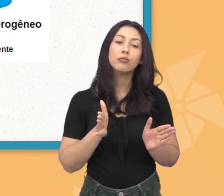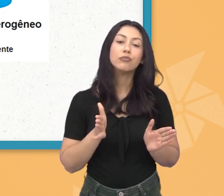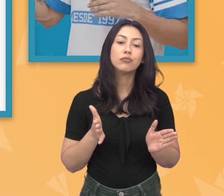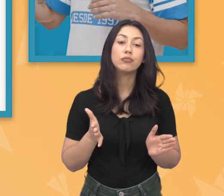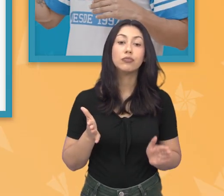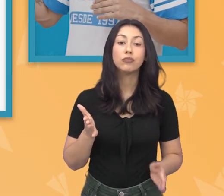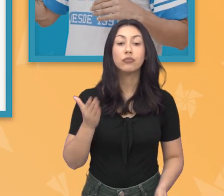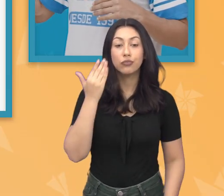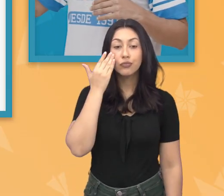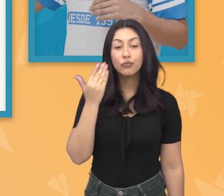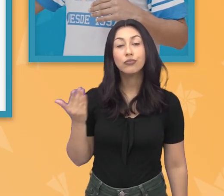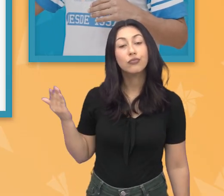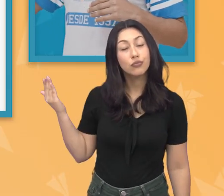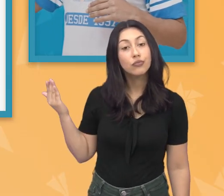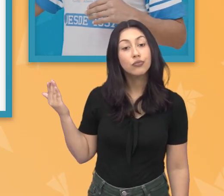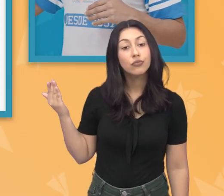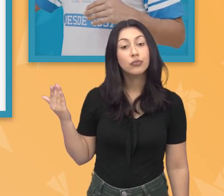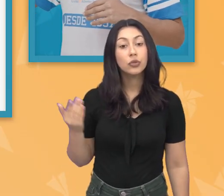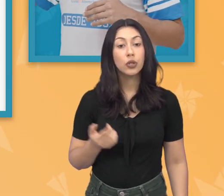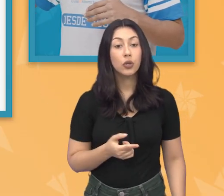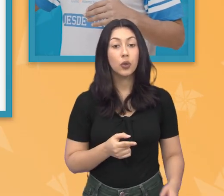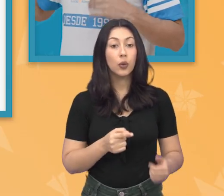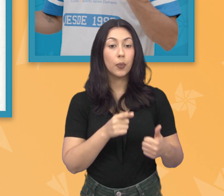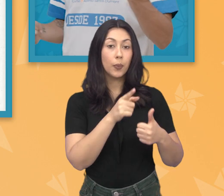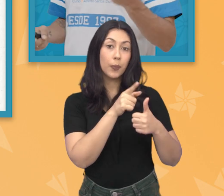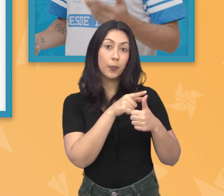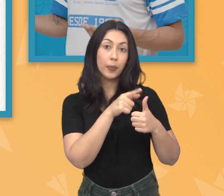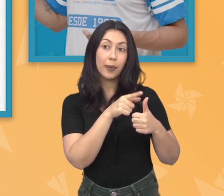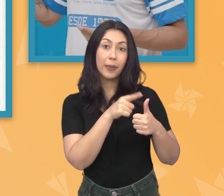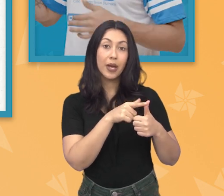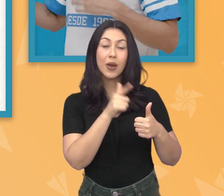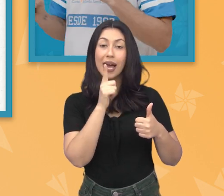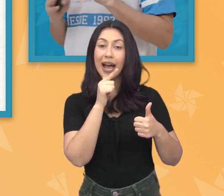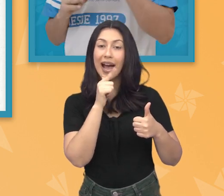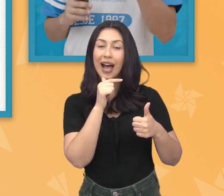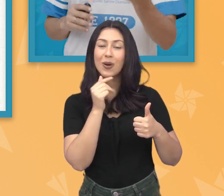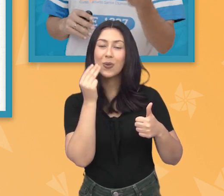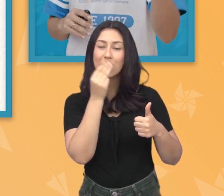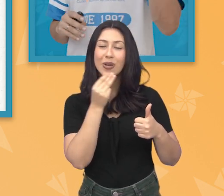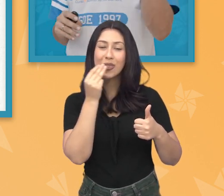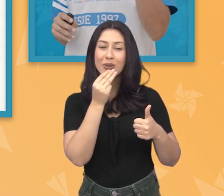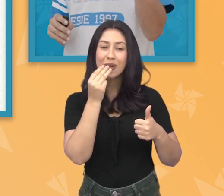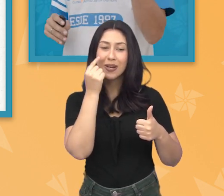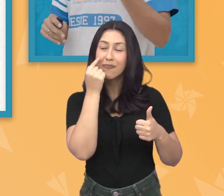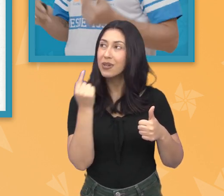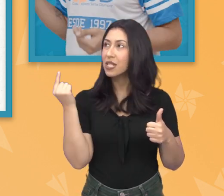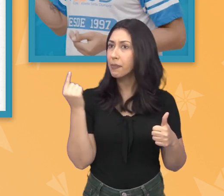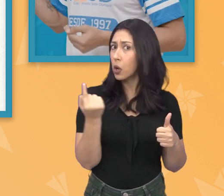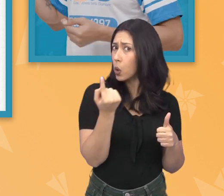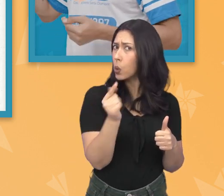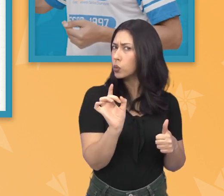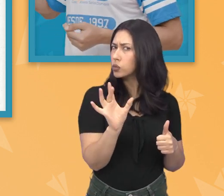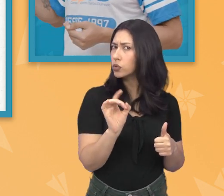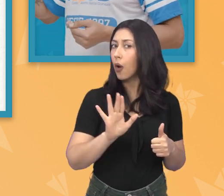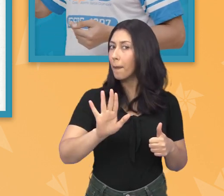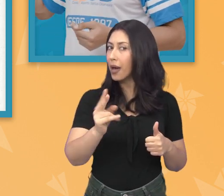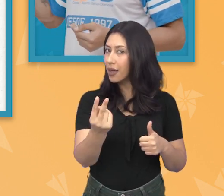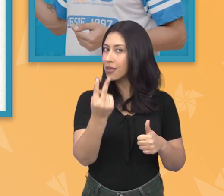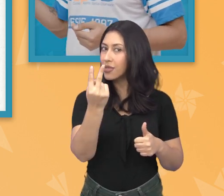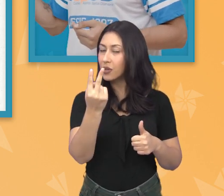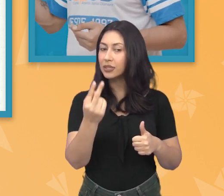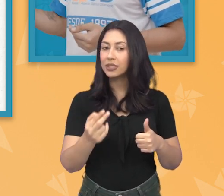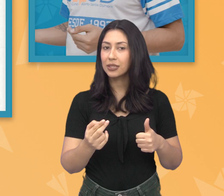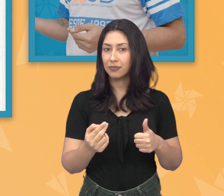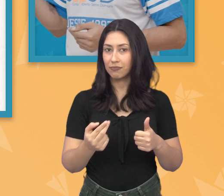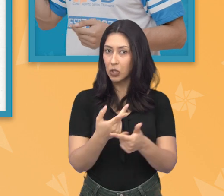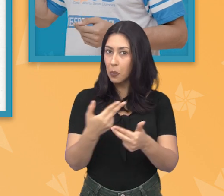tem material homogêneo, onde a água mais açúcar dissolvida, né, a gente vê ali uma fase com dois componentes. No sistema 2